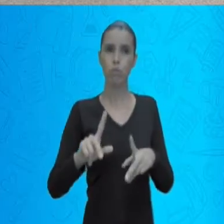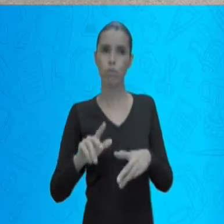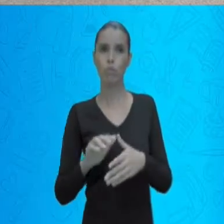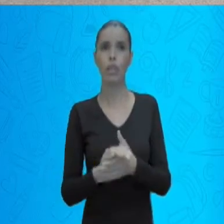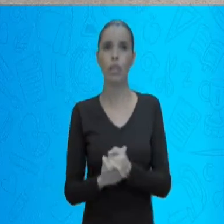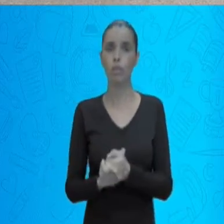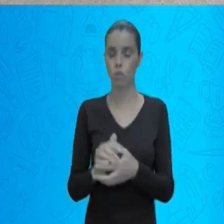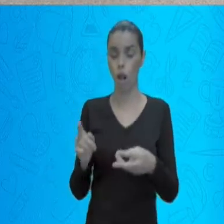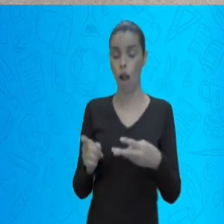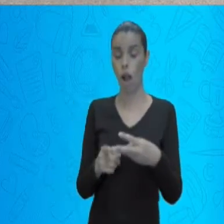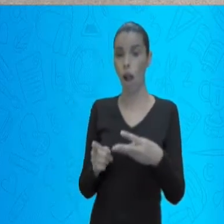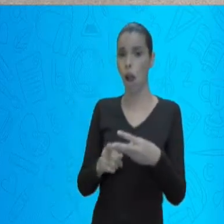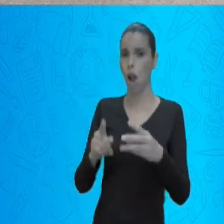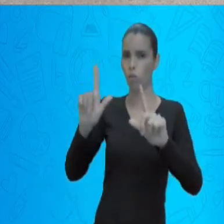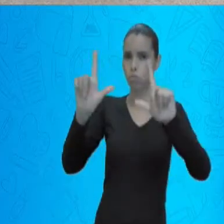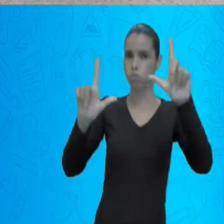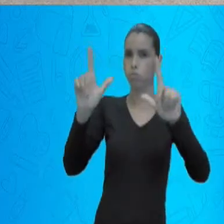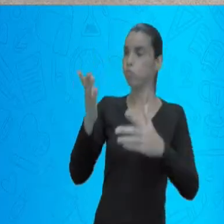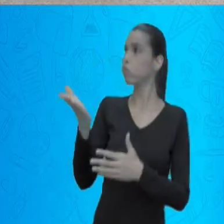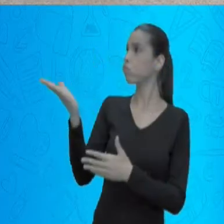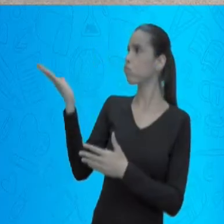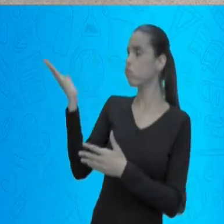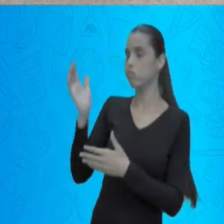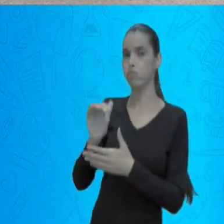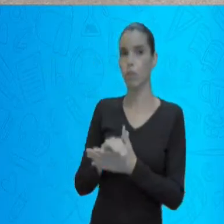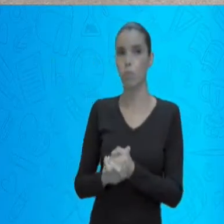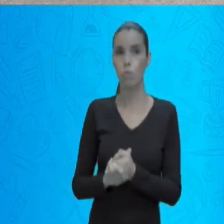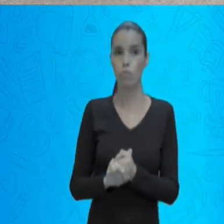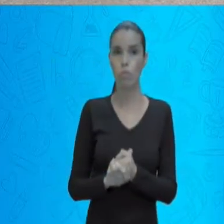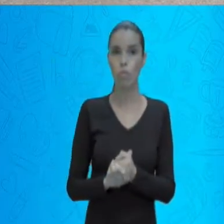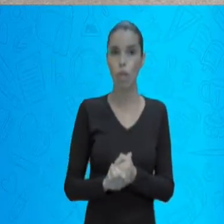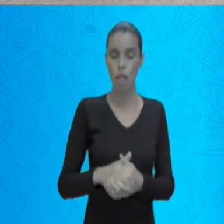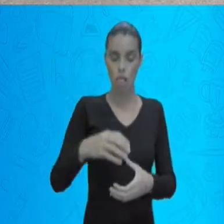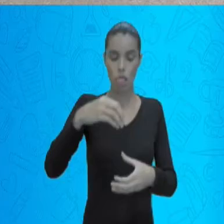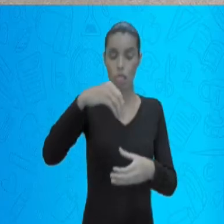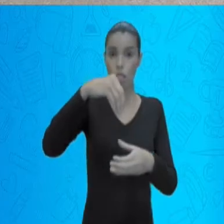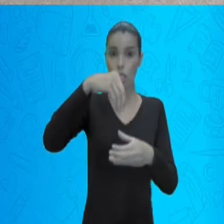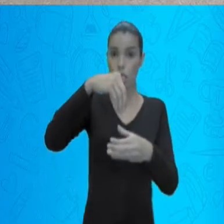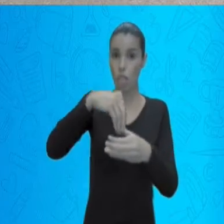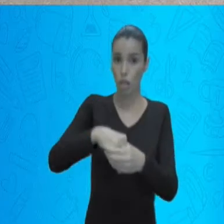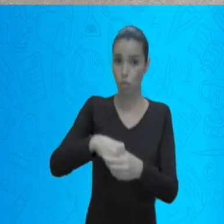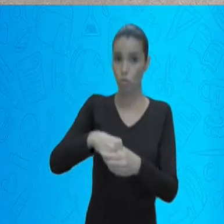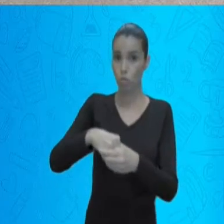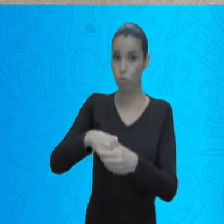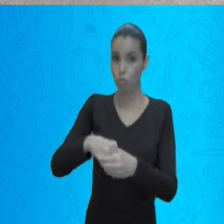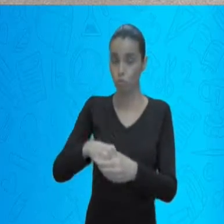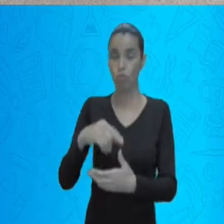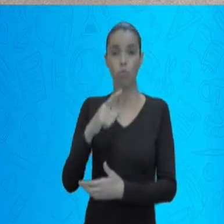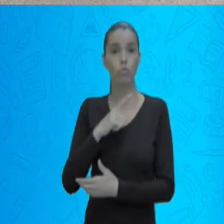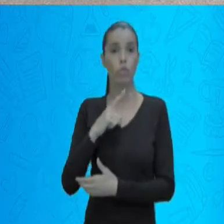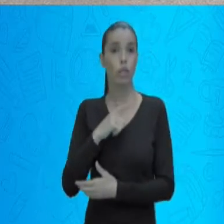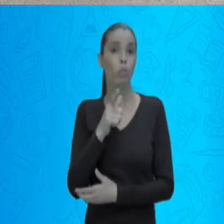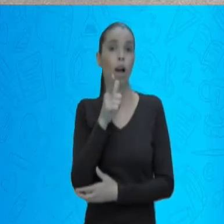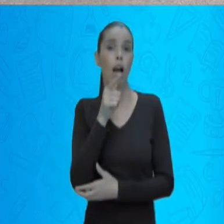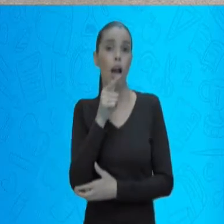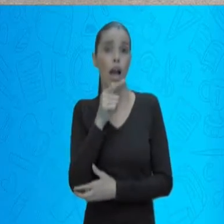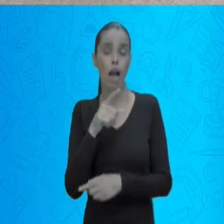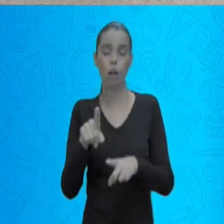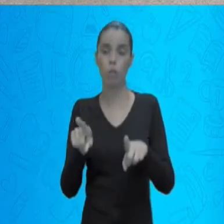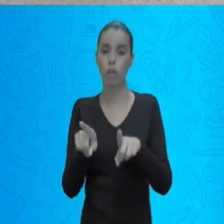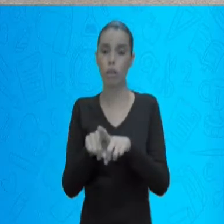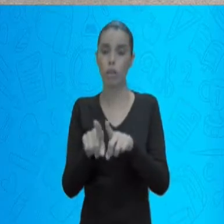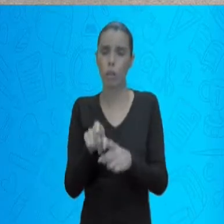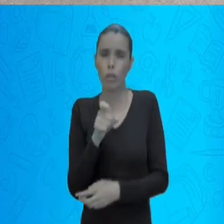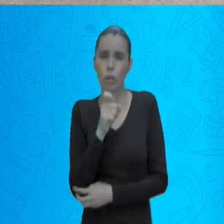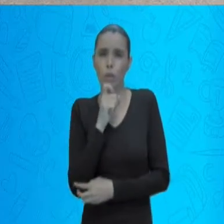na imagem terceira, dentro do recipiente a gente tem água e gelo. E não é